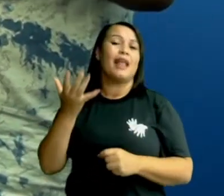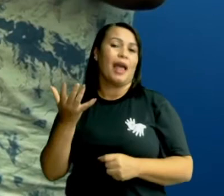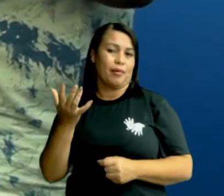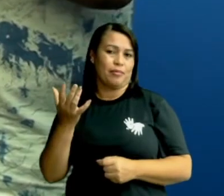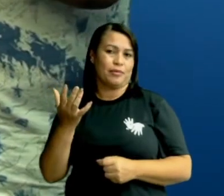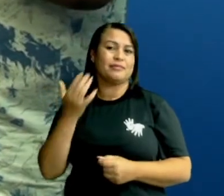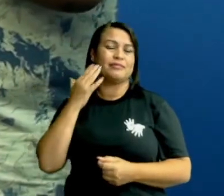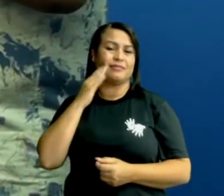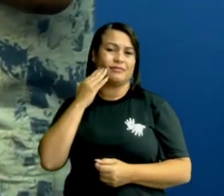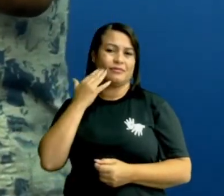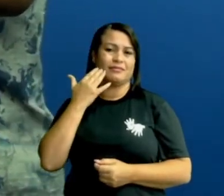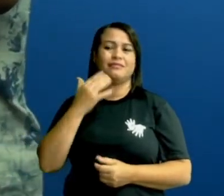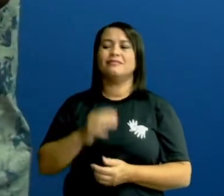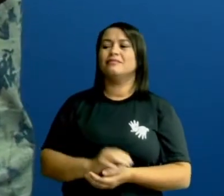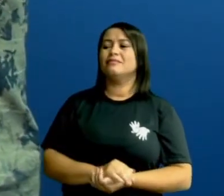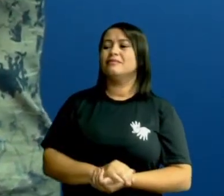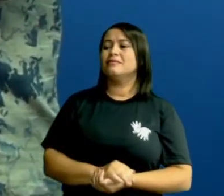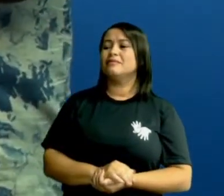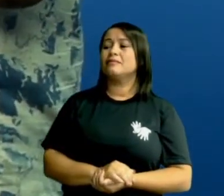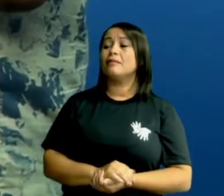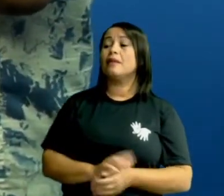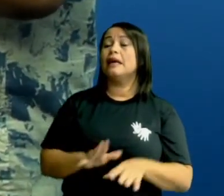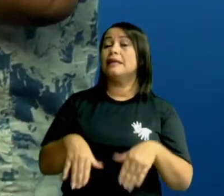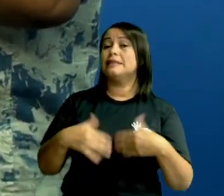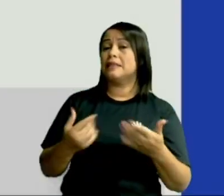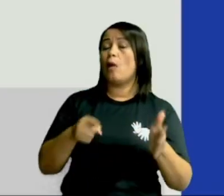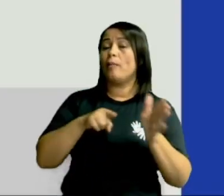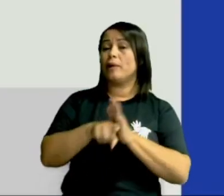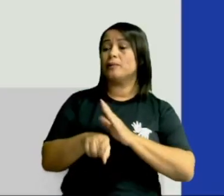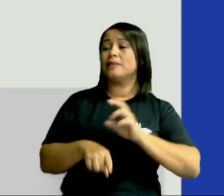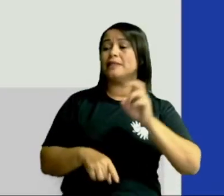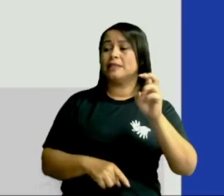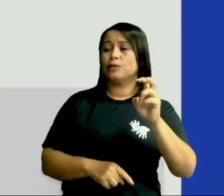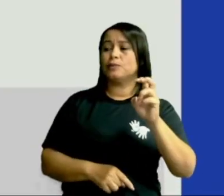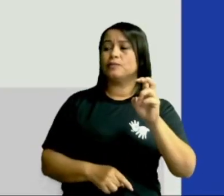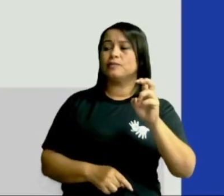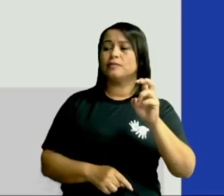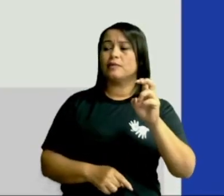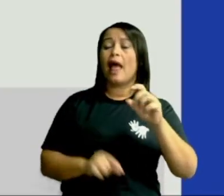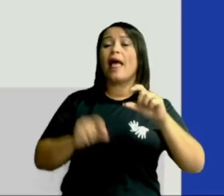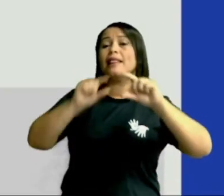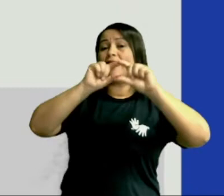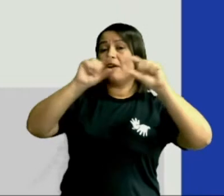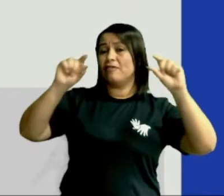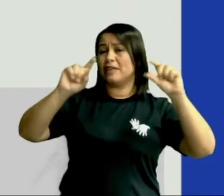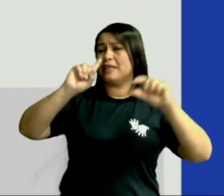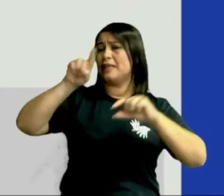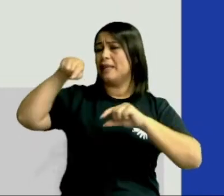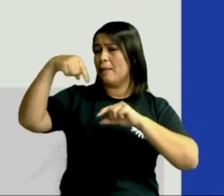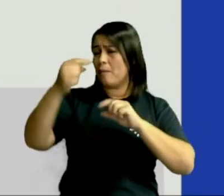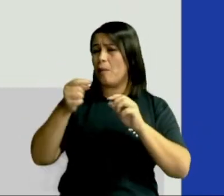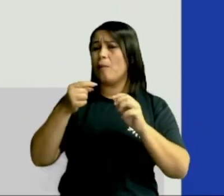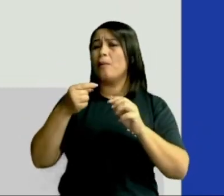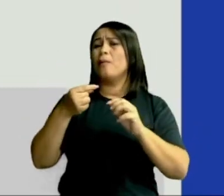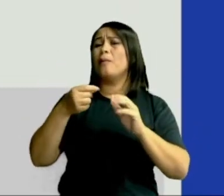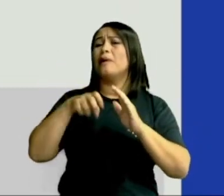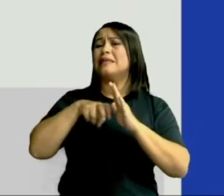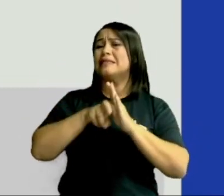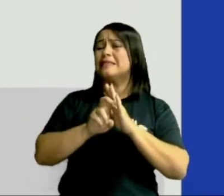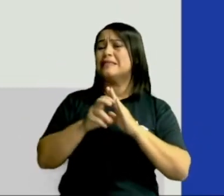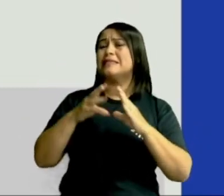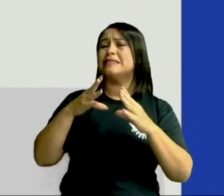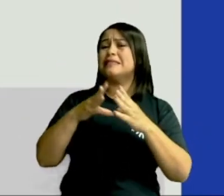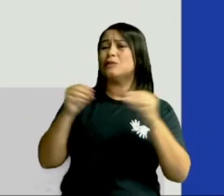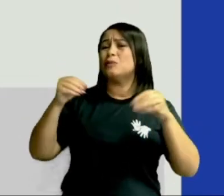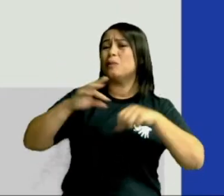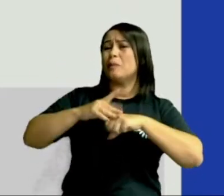Depois que a quarentena acabar. Então, a questão 5, ela pergunta, na frase, depois que a quarentena acabar,